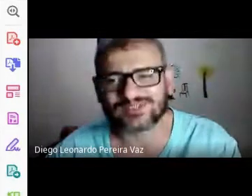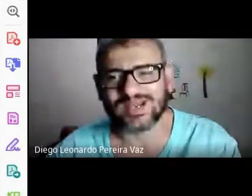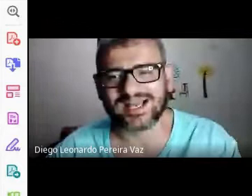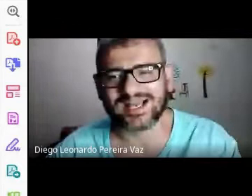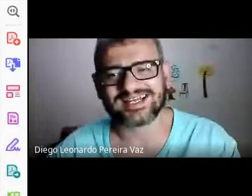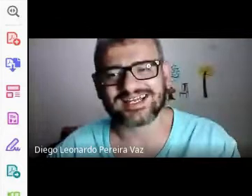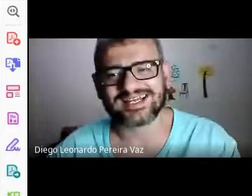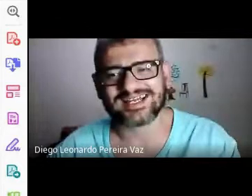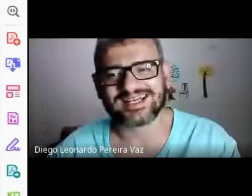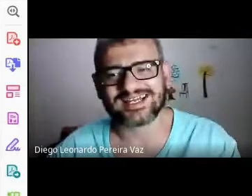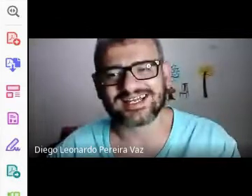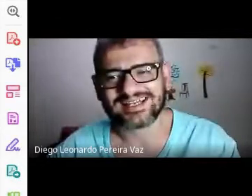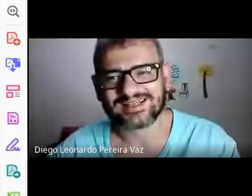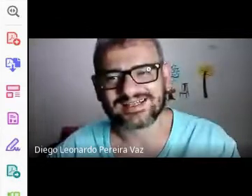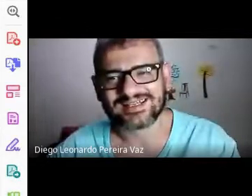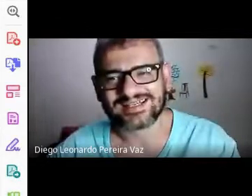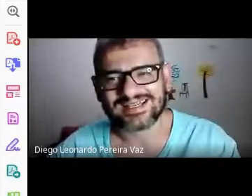Quase do ano.